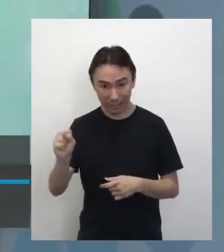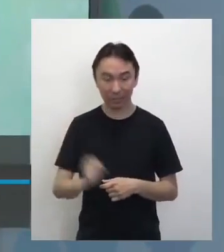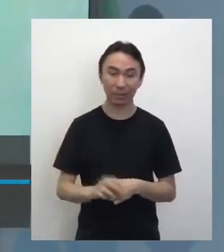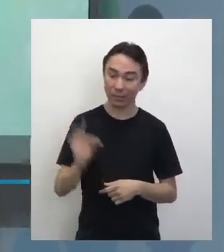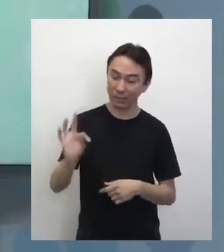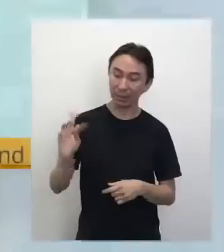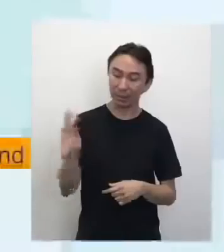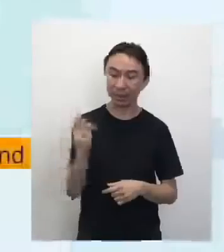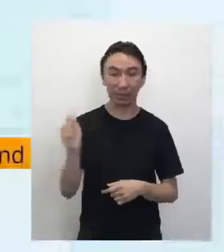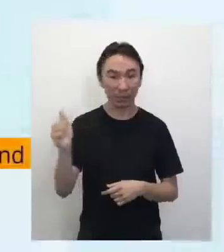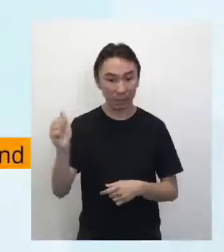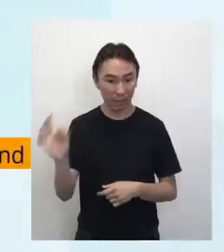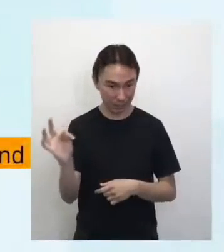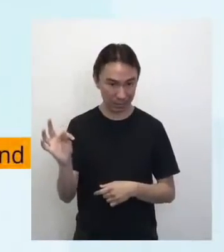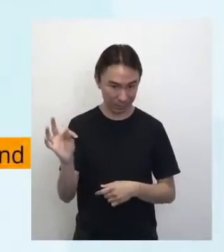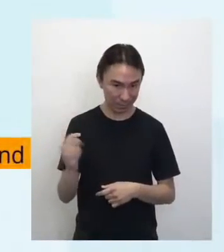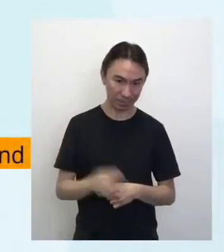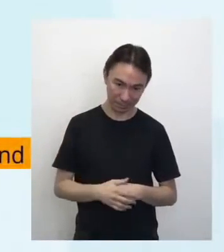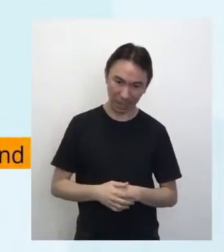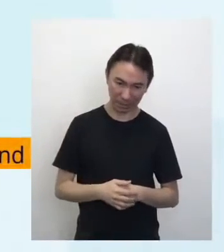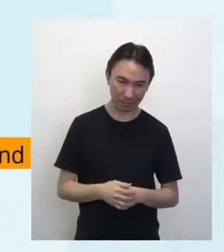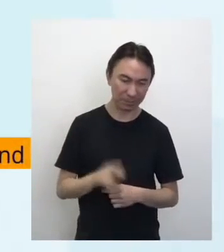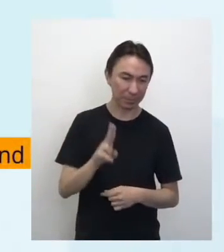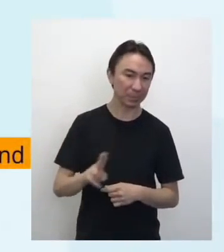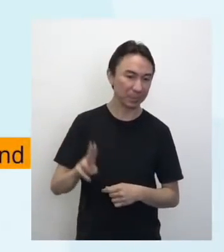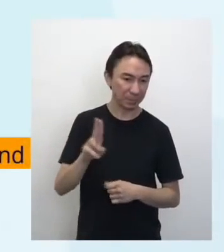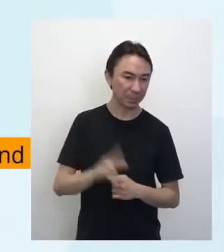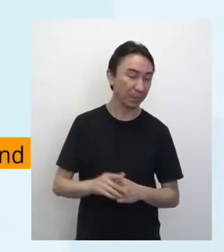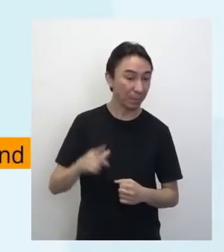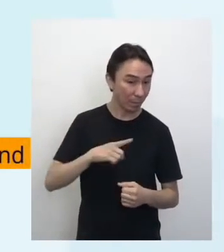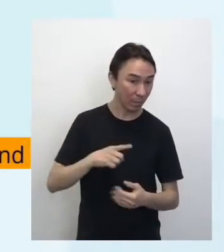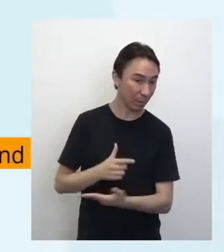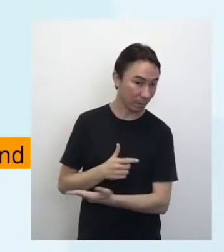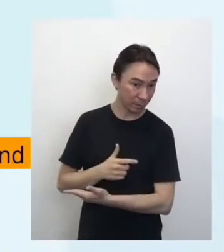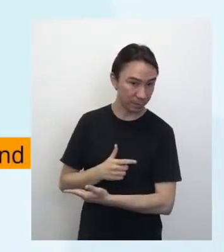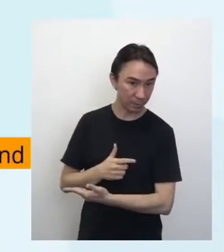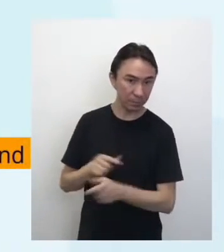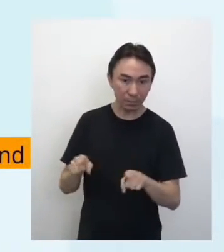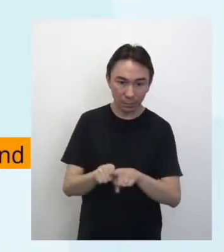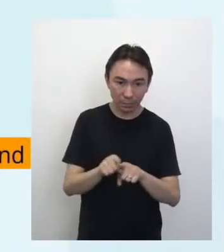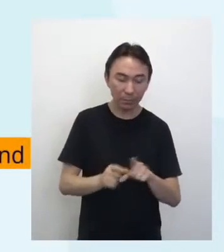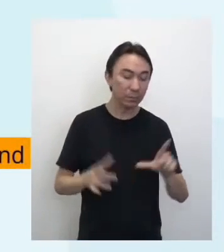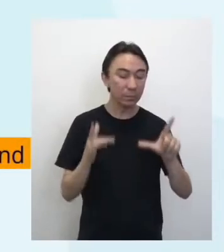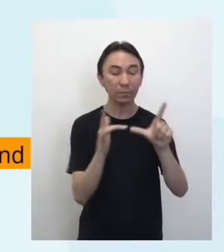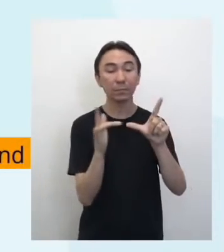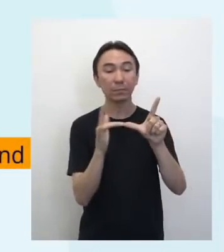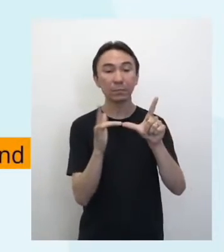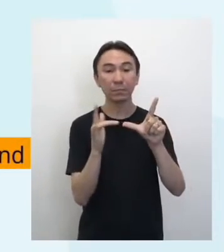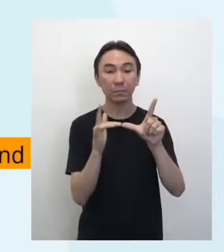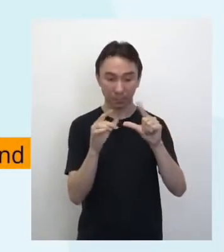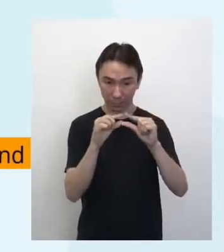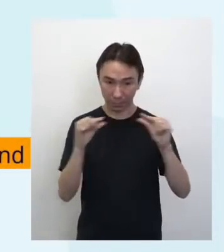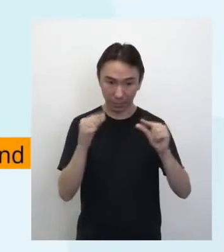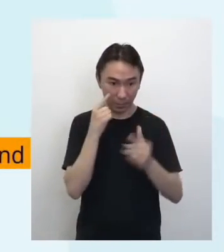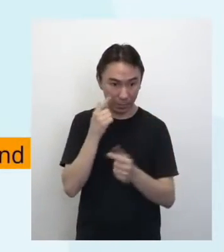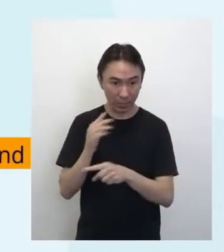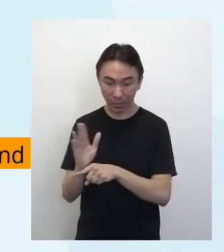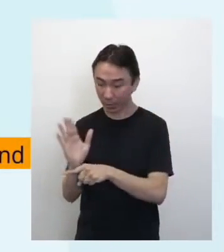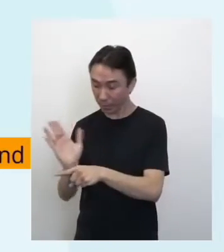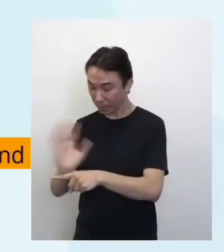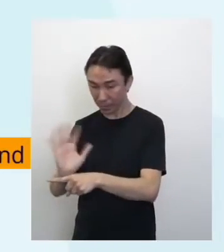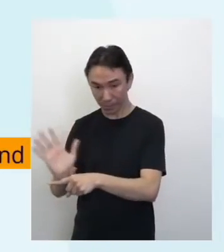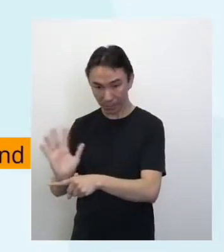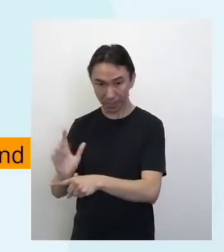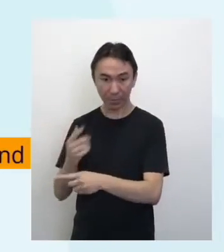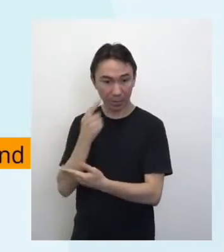aí a gente colocou tem um trecho aqui que no caderno hoje vocês tem um link para vocês assistirem o trecho desse filme aqui